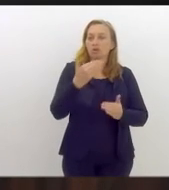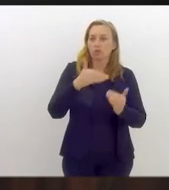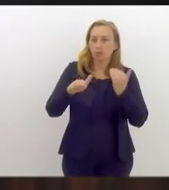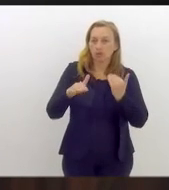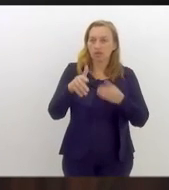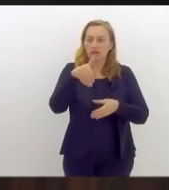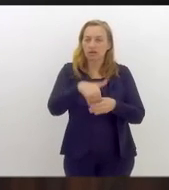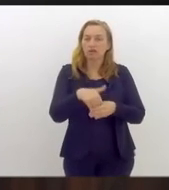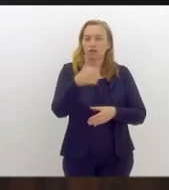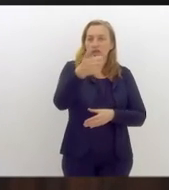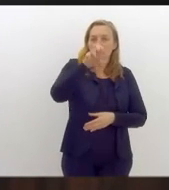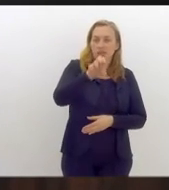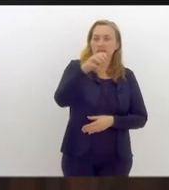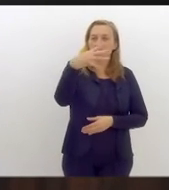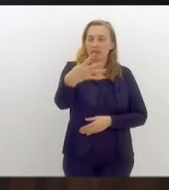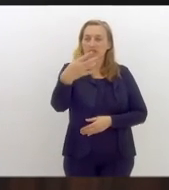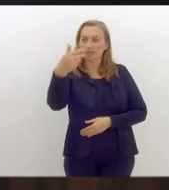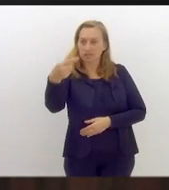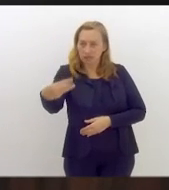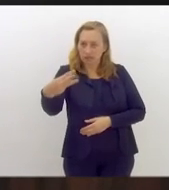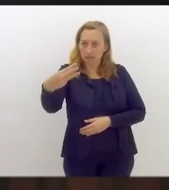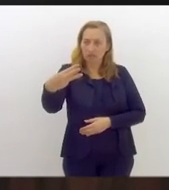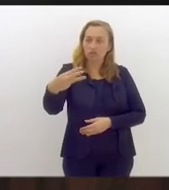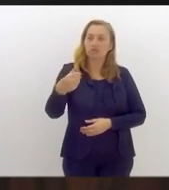Contrário, 1543,